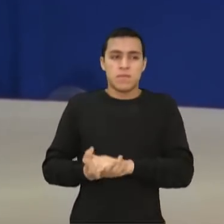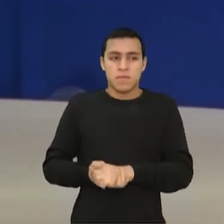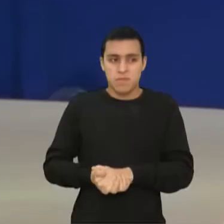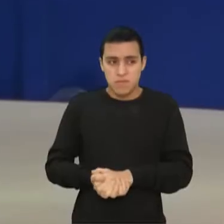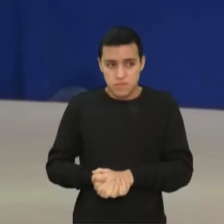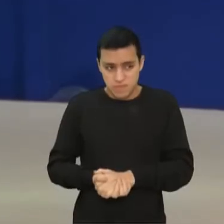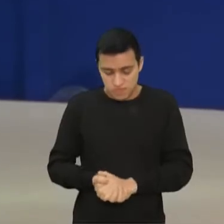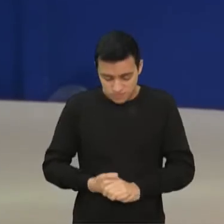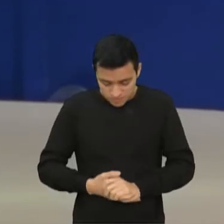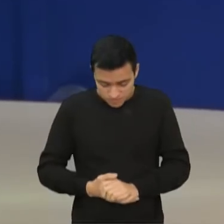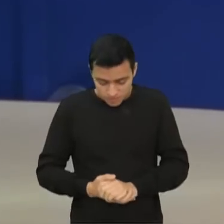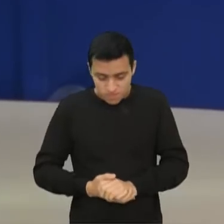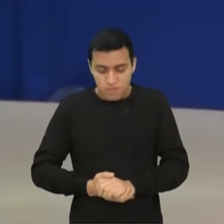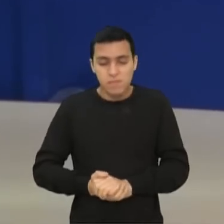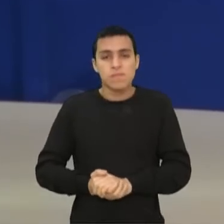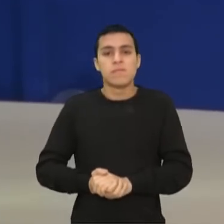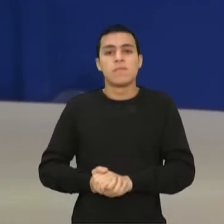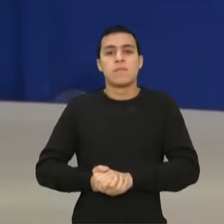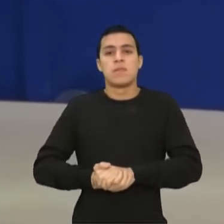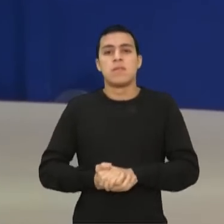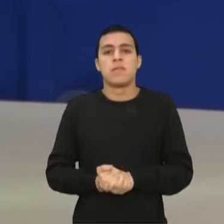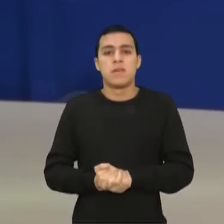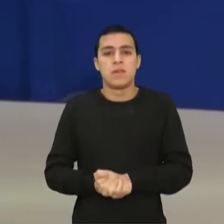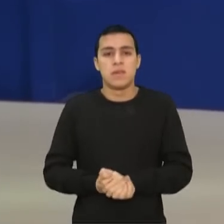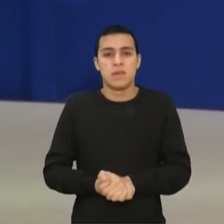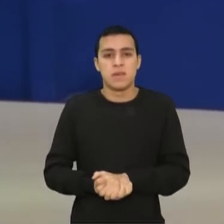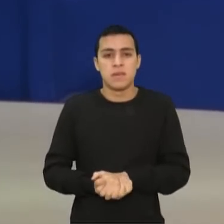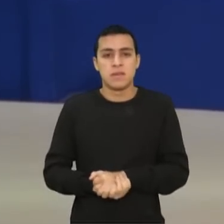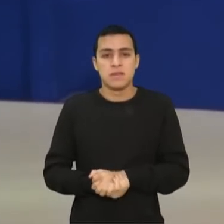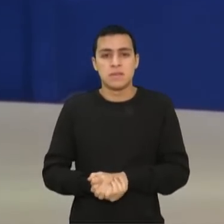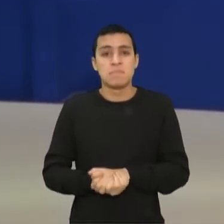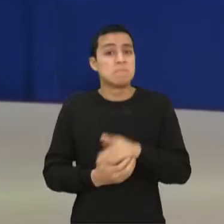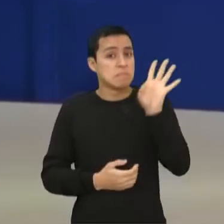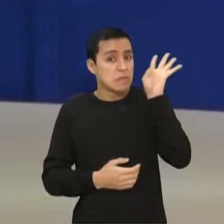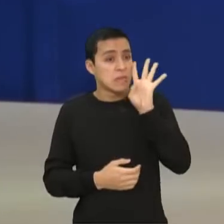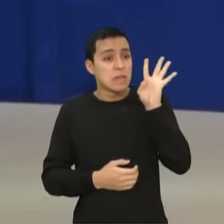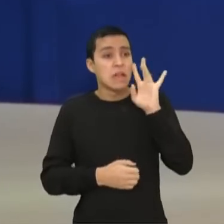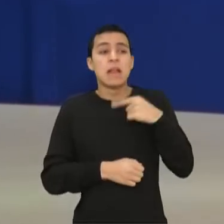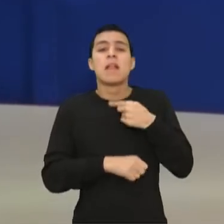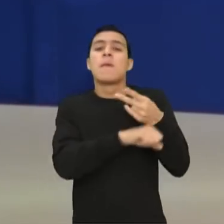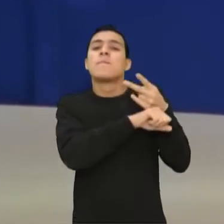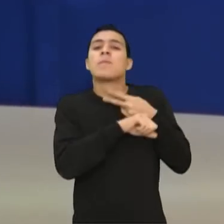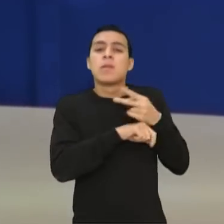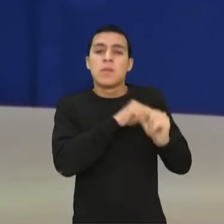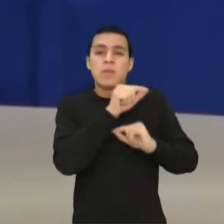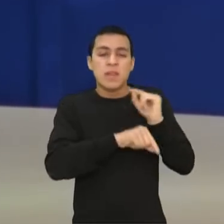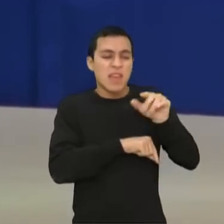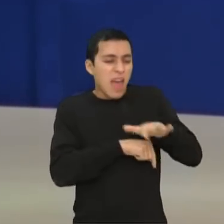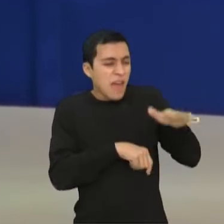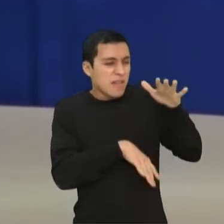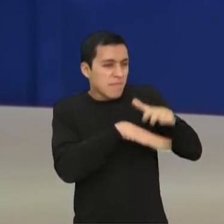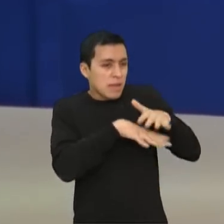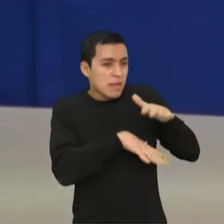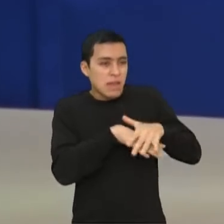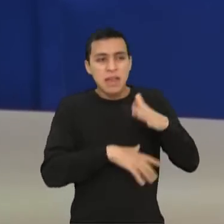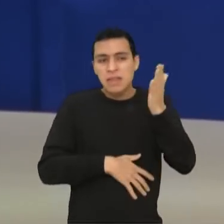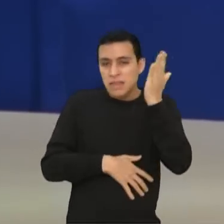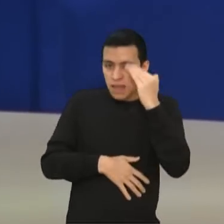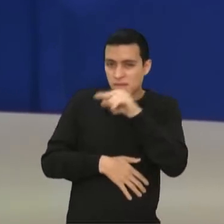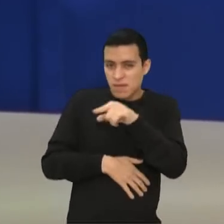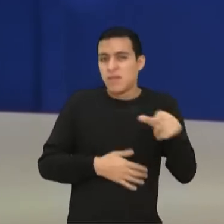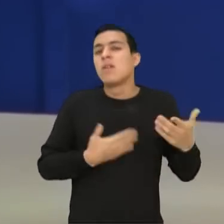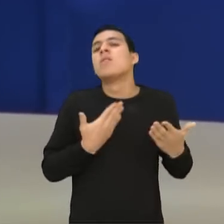para vocês. Olha que legal! E eu peguei isso emprestado, gente, da matemática. Sabe quando